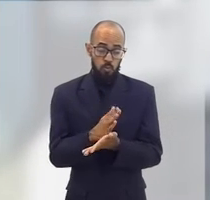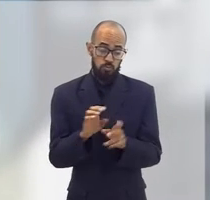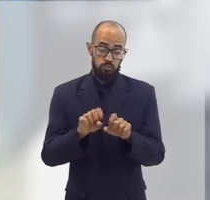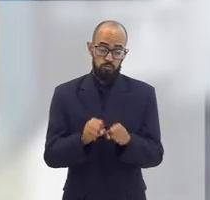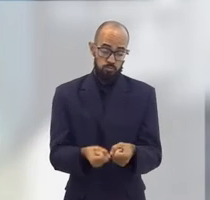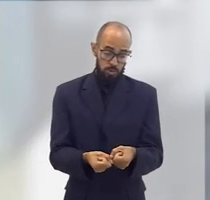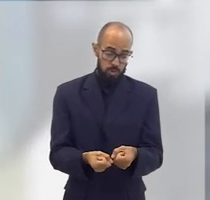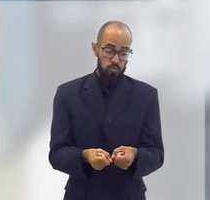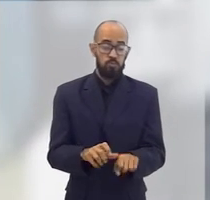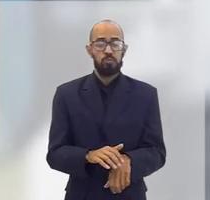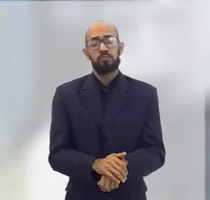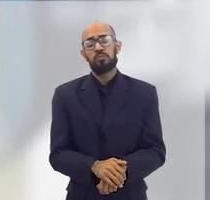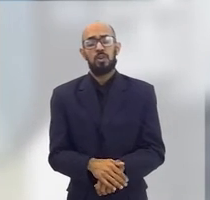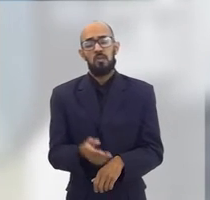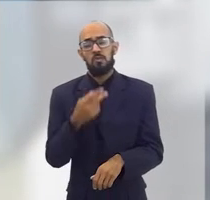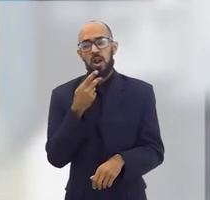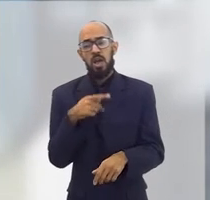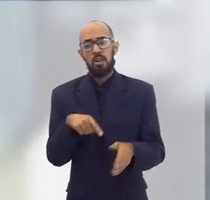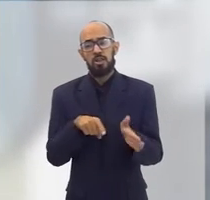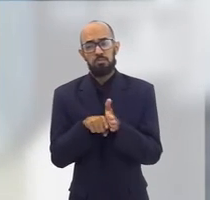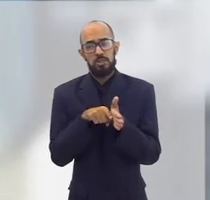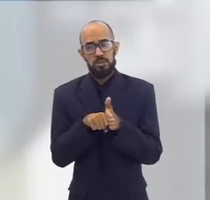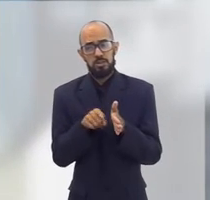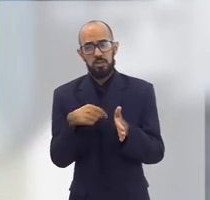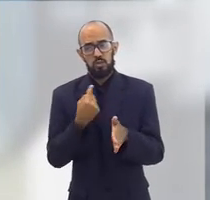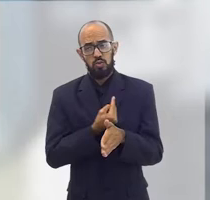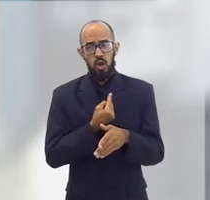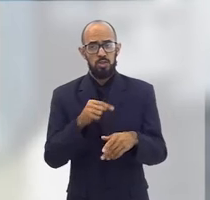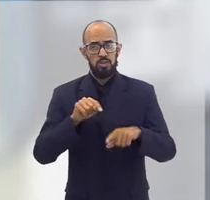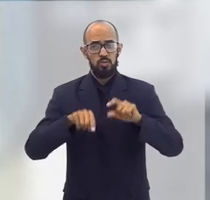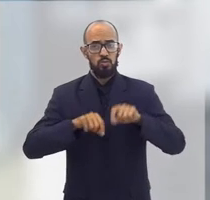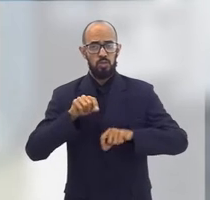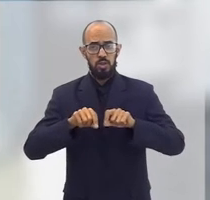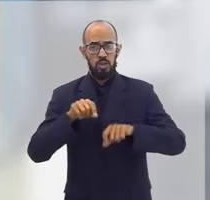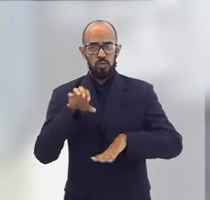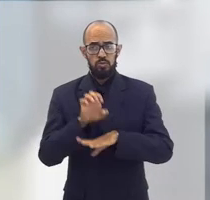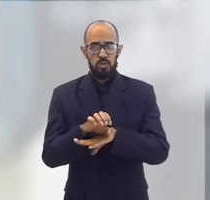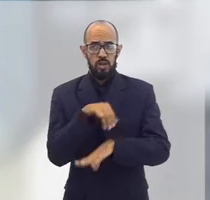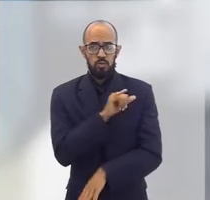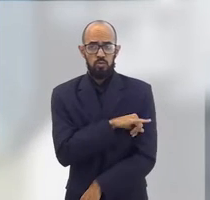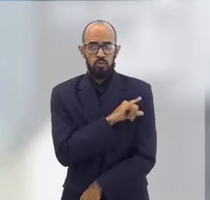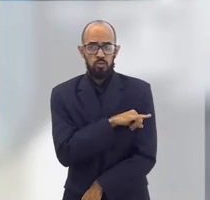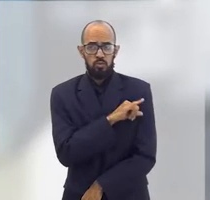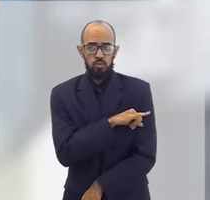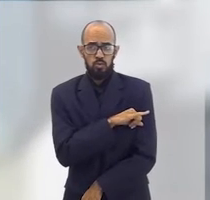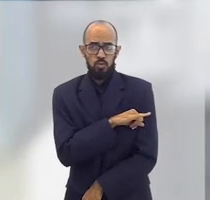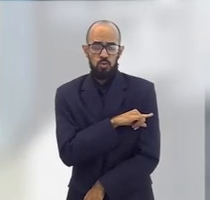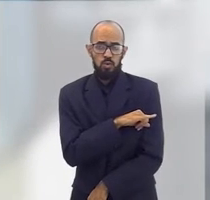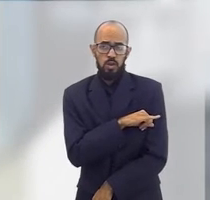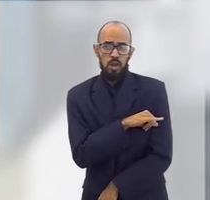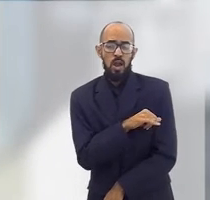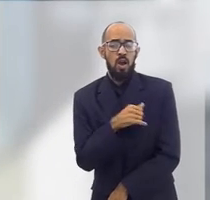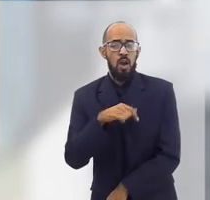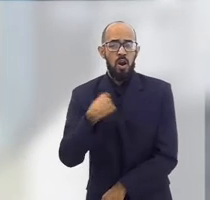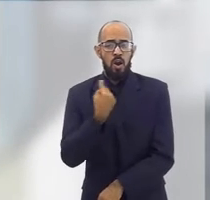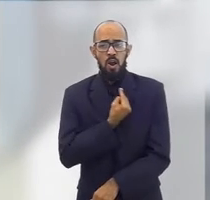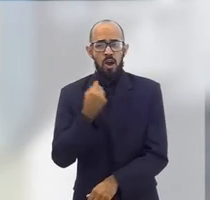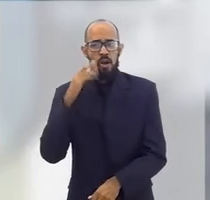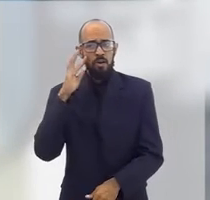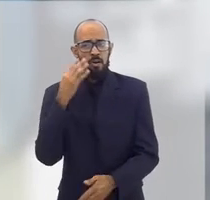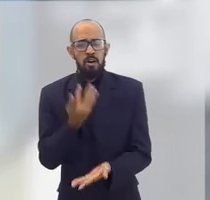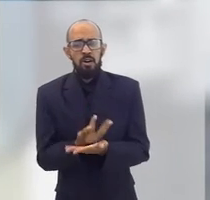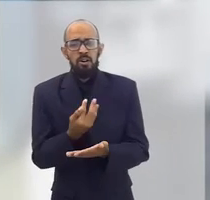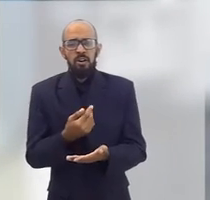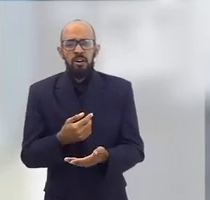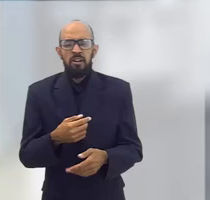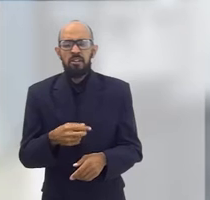esse período. E falando especificamente da nossa pesquisa aqui no estado do Rio de Janeiro, os empreendedores fluminenses acreditam que a economia voltará